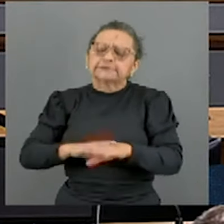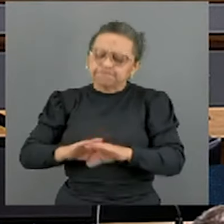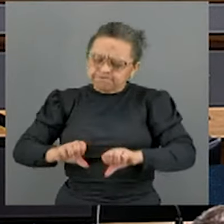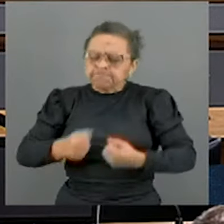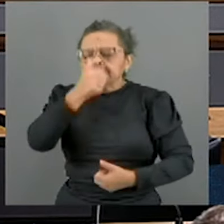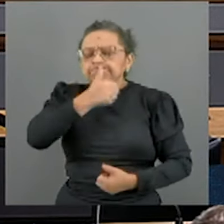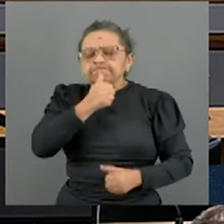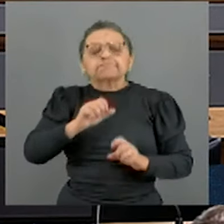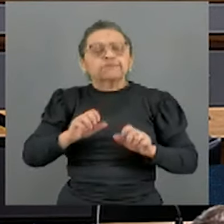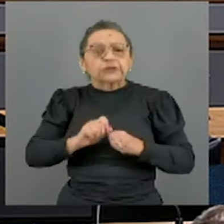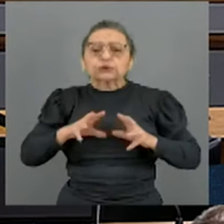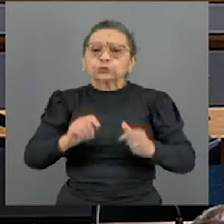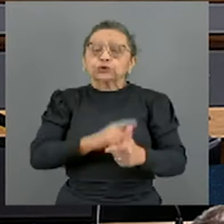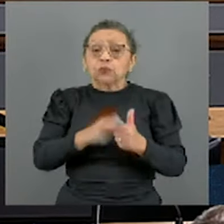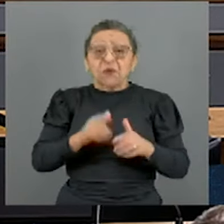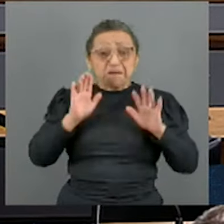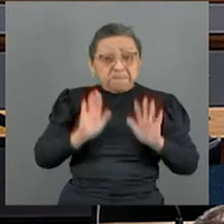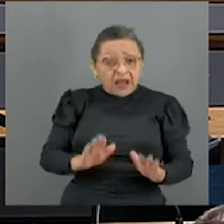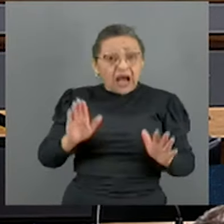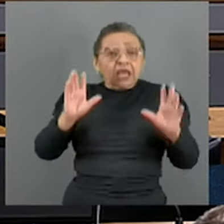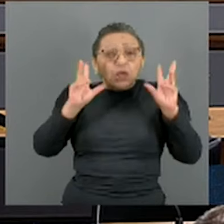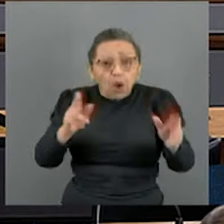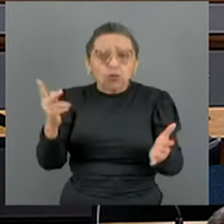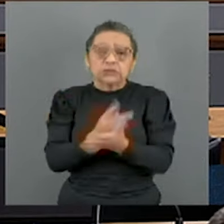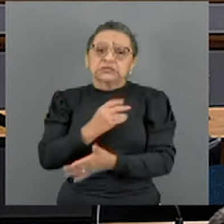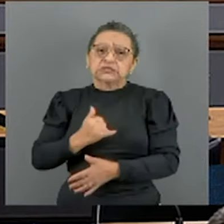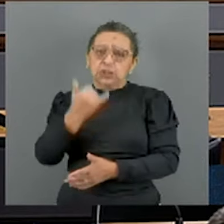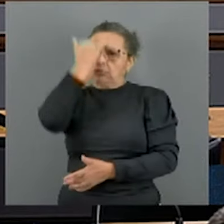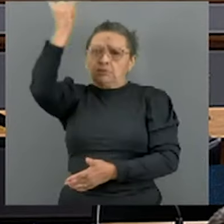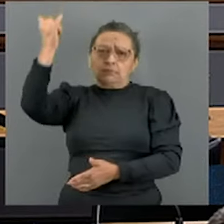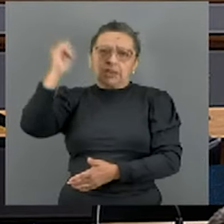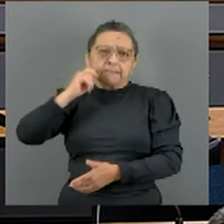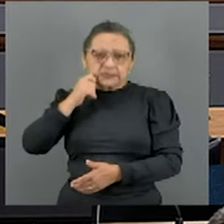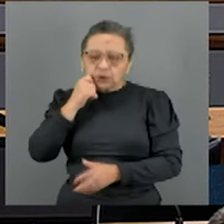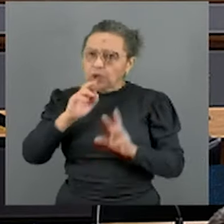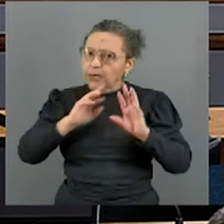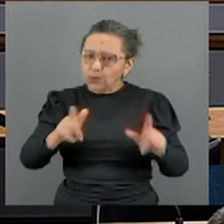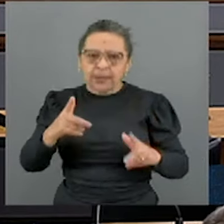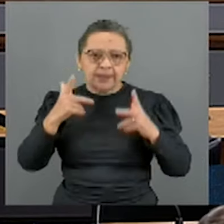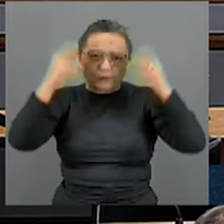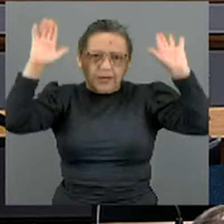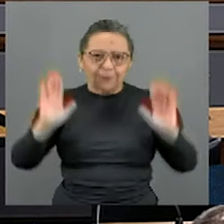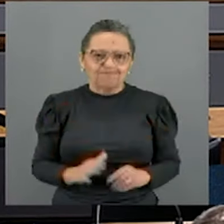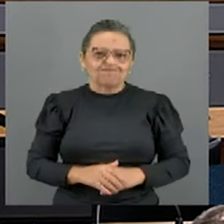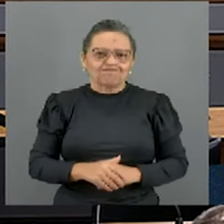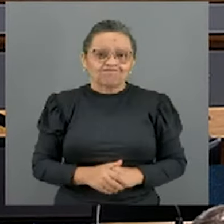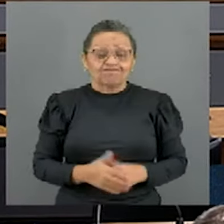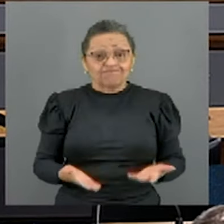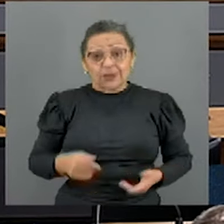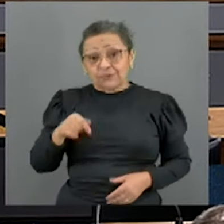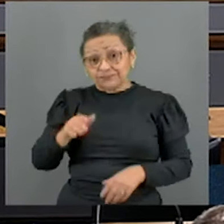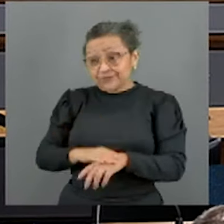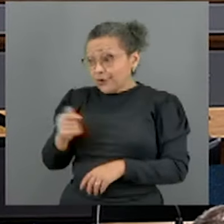sozinhas. Agora não tem, a causa não é natural. Por mais que o diretor da